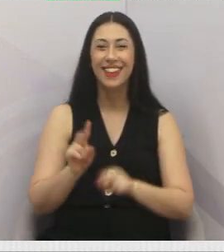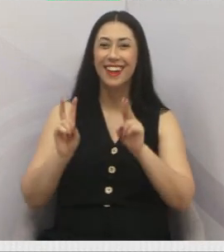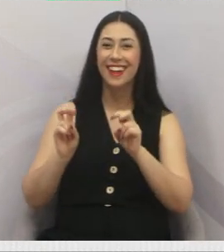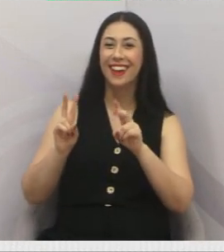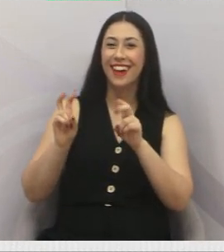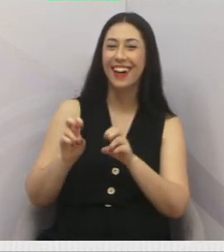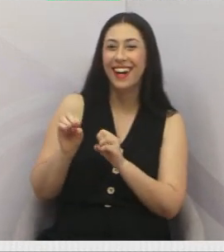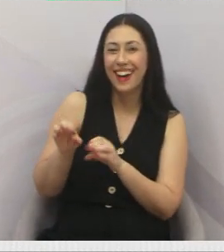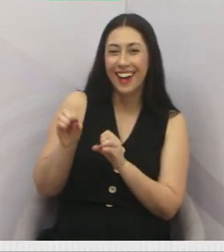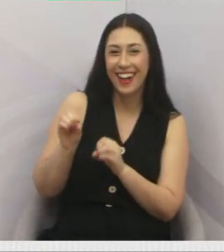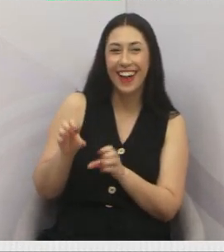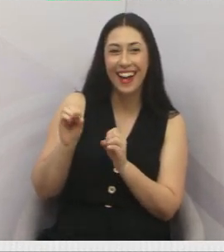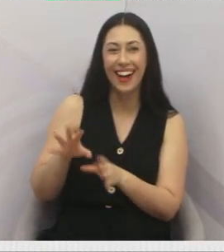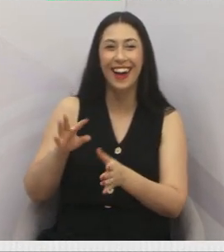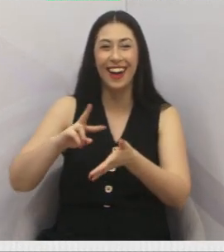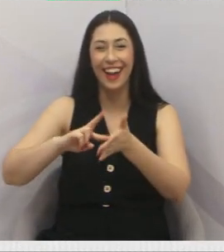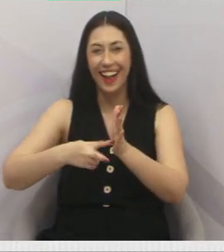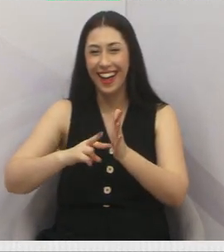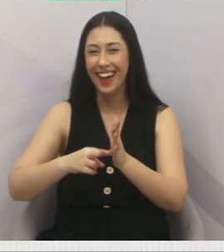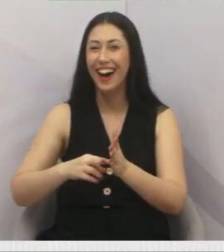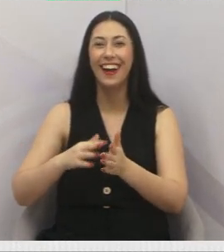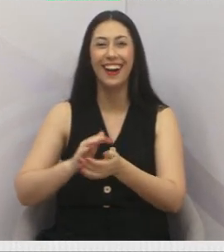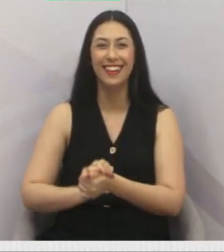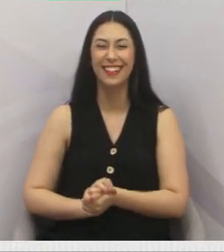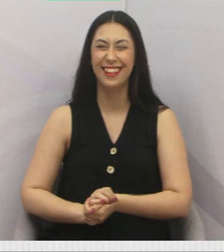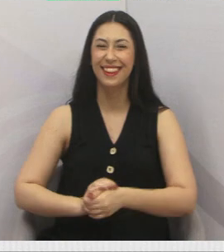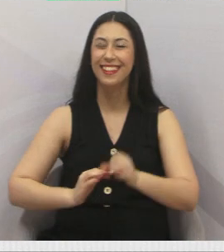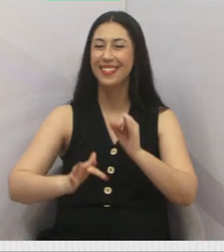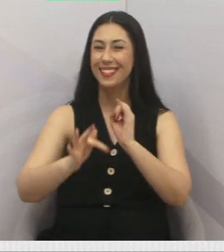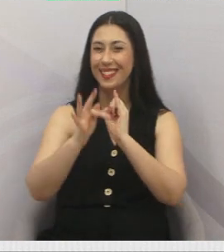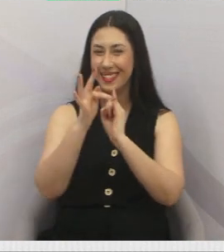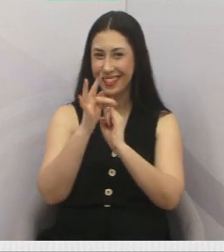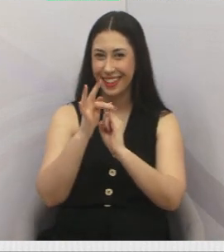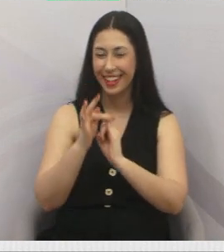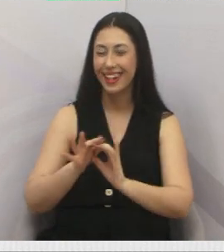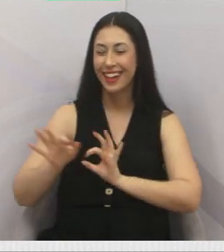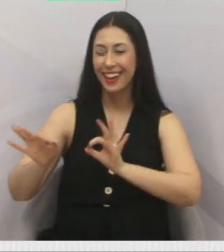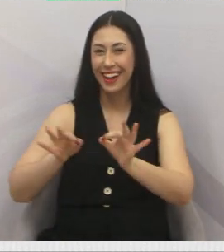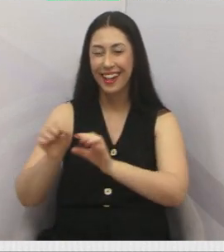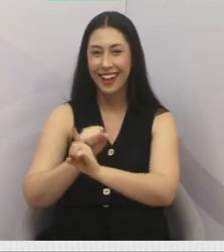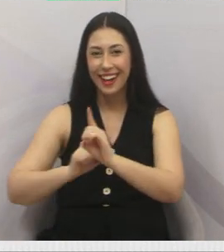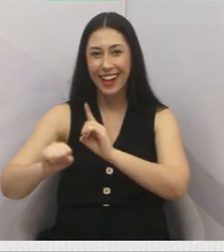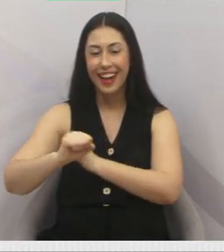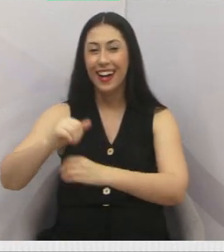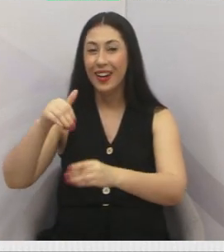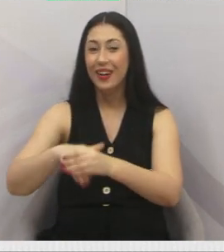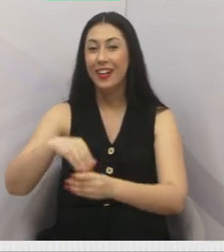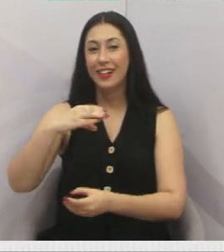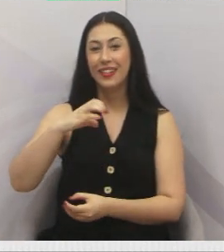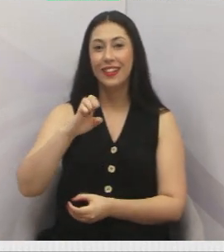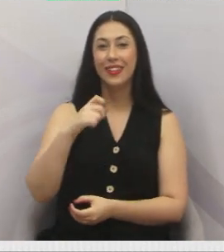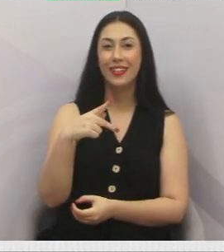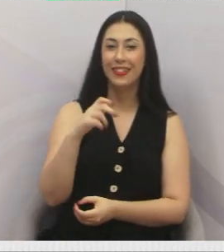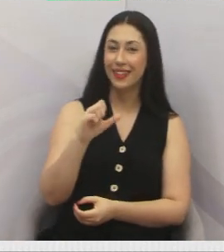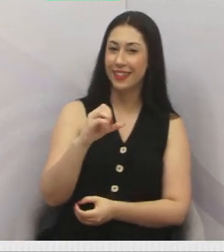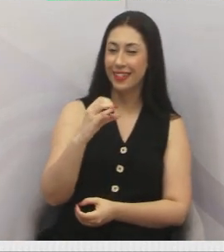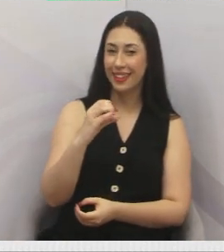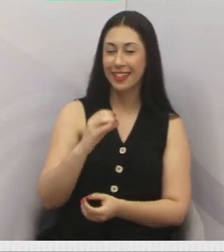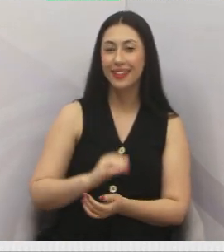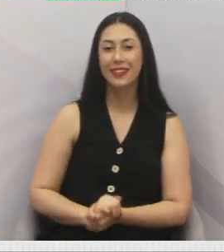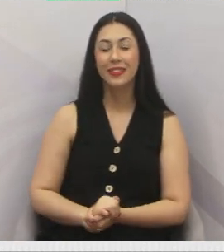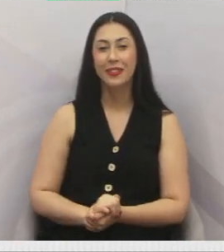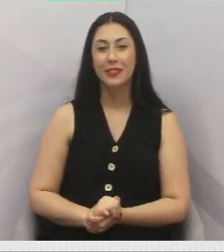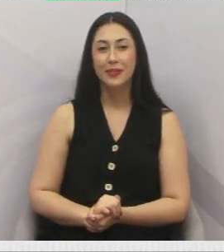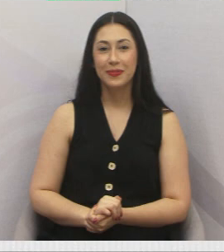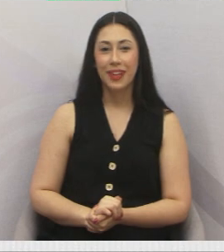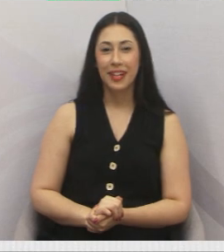entidades acadêmicas, voto Instituto Federal e Organização da Sociedade Civil, um voto para CEPAC. Próximo